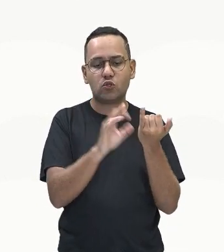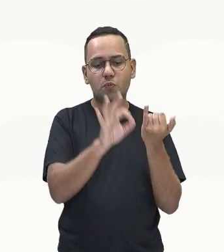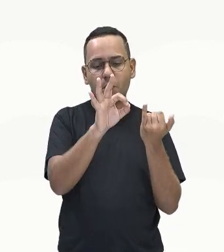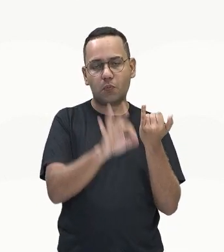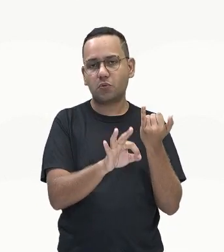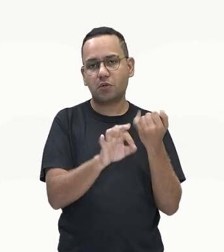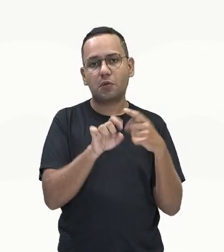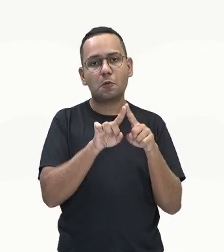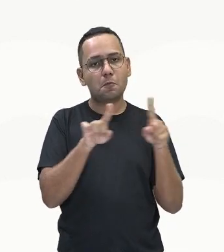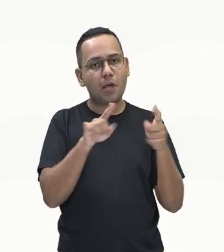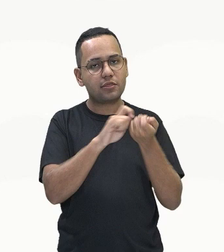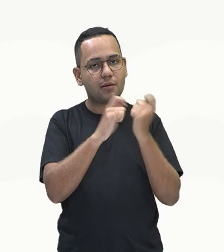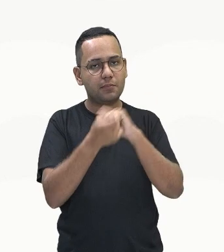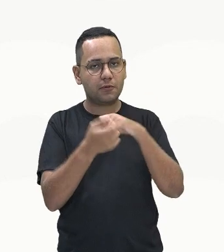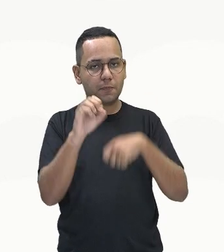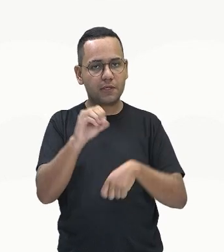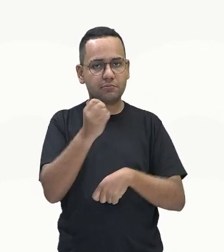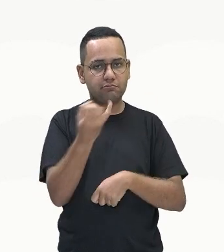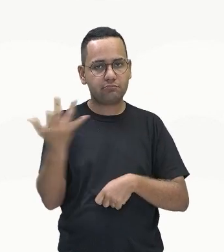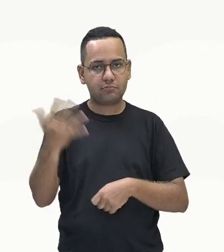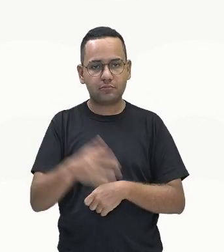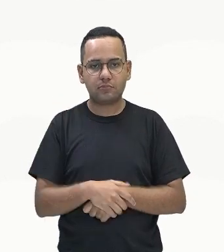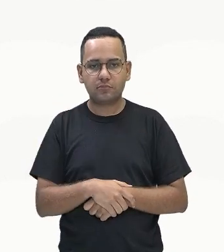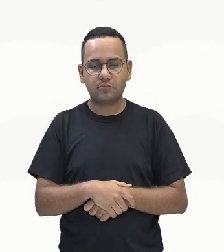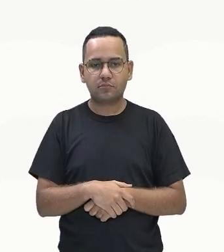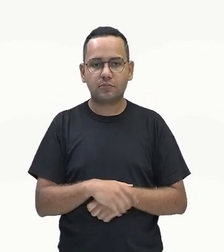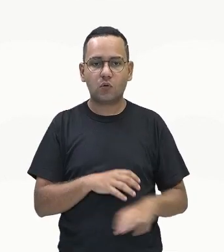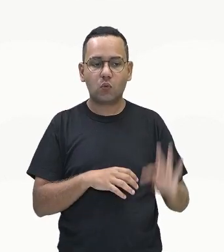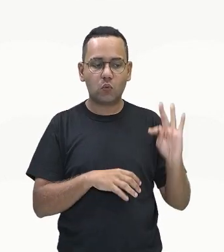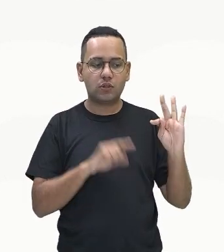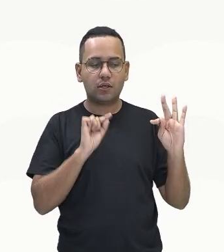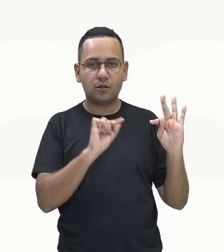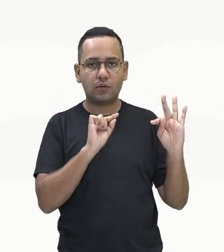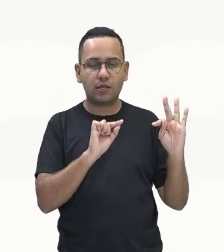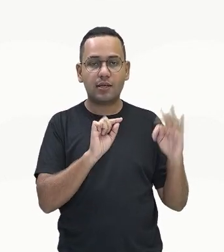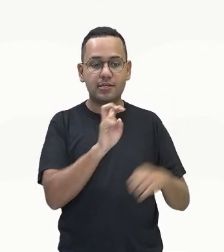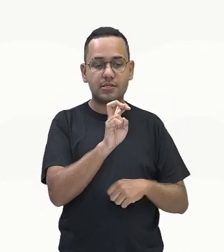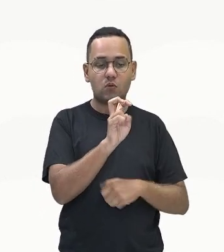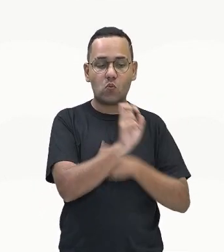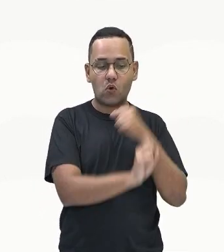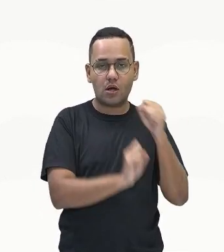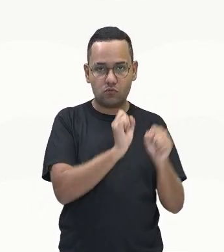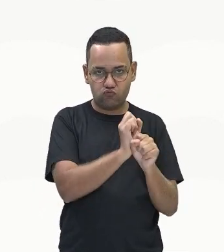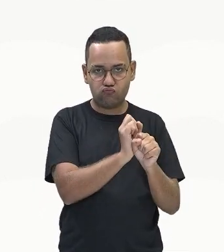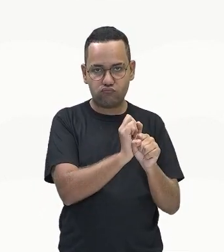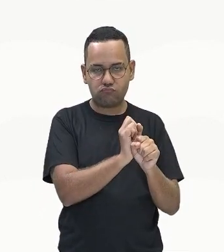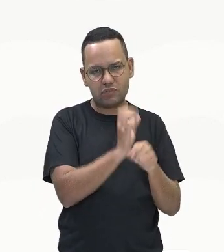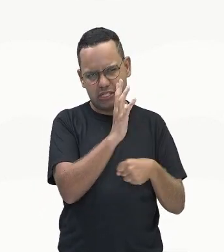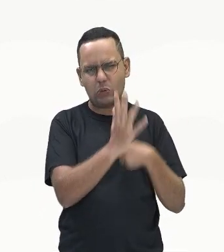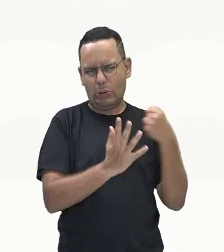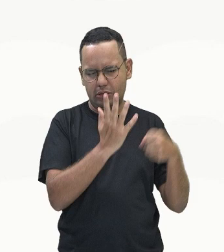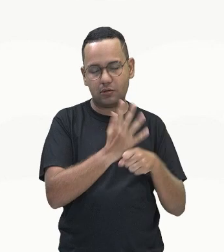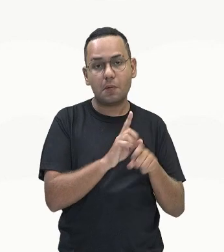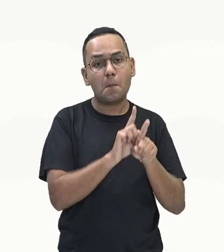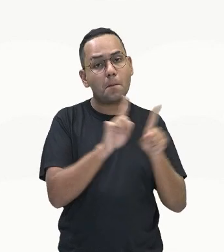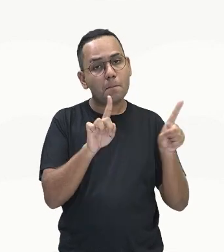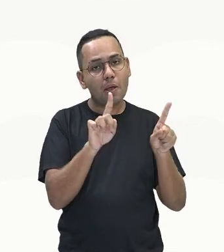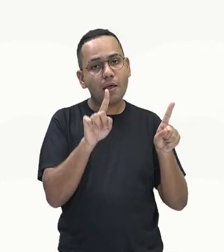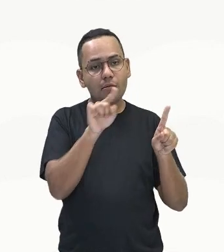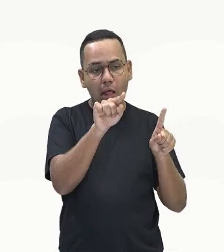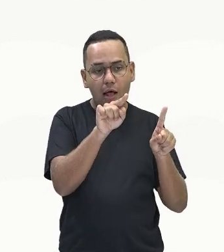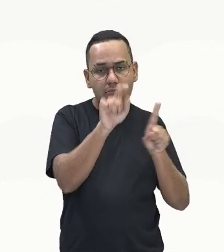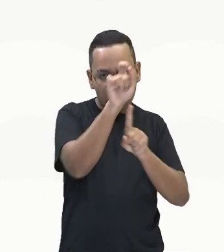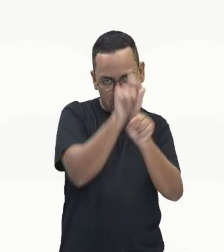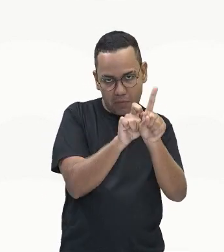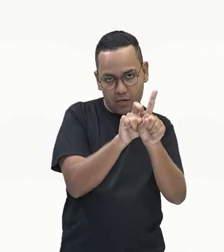decimal. E o meu tempo estava em 5 anos. Como a minha taxa está ao mês, vamos passar